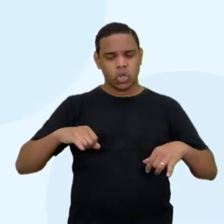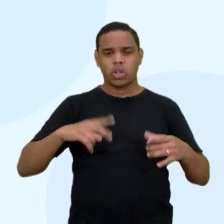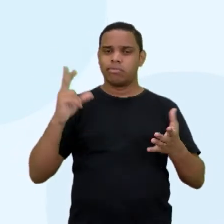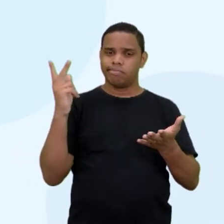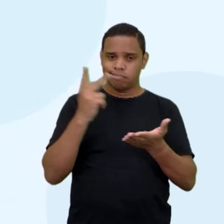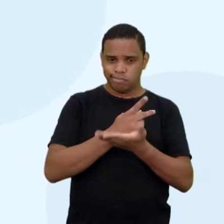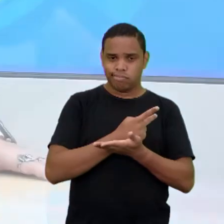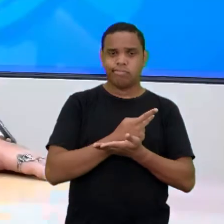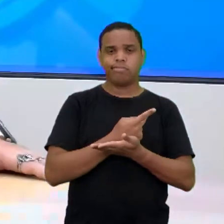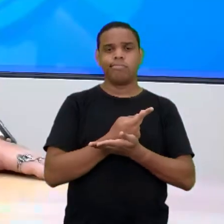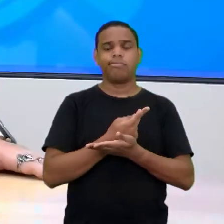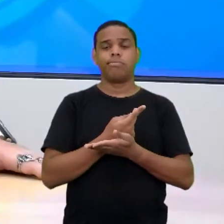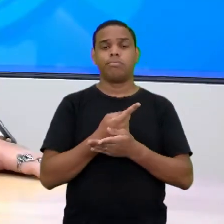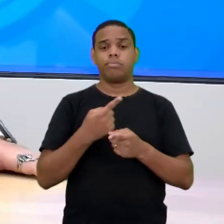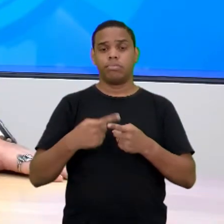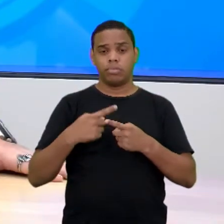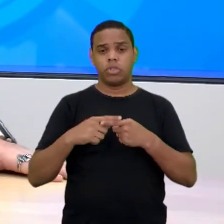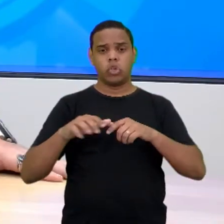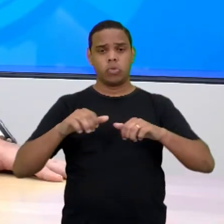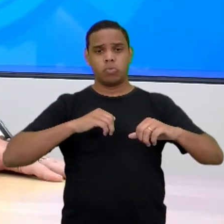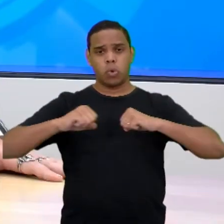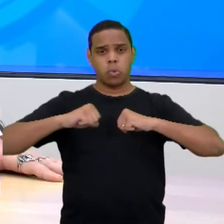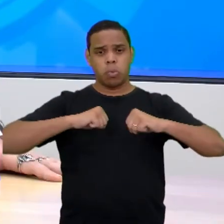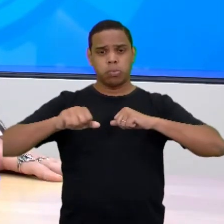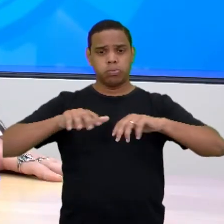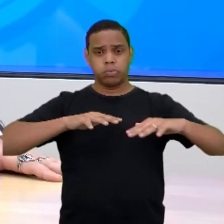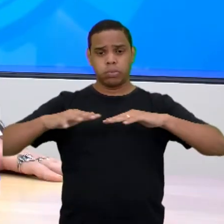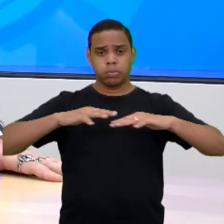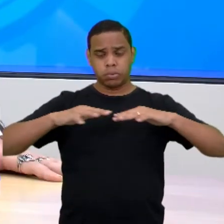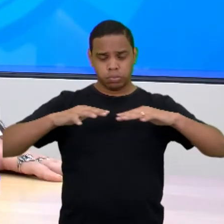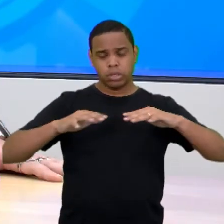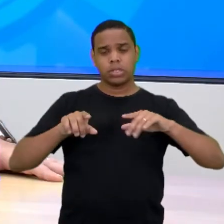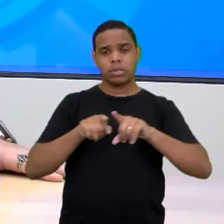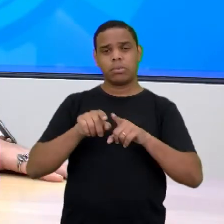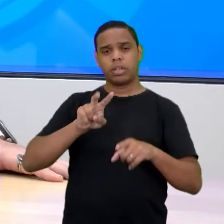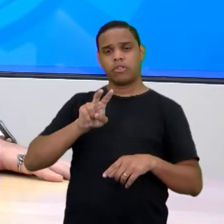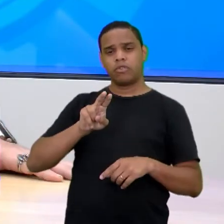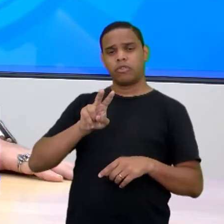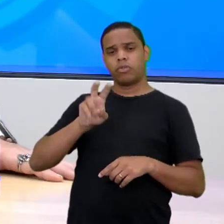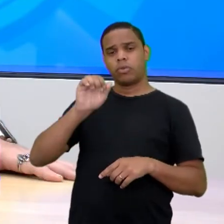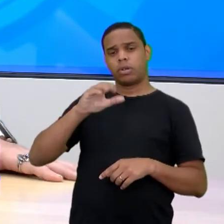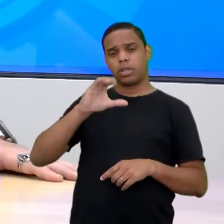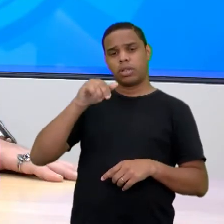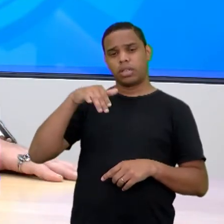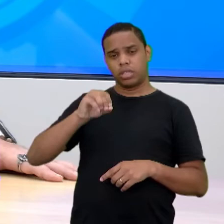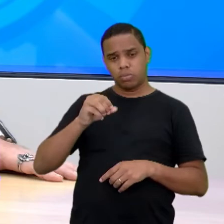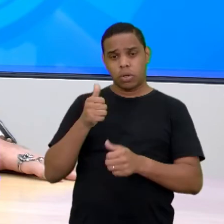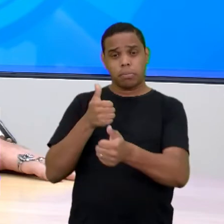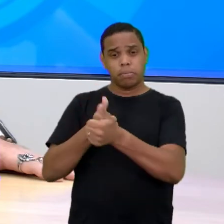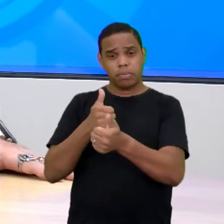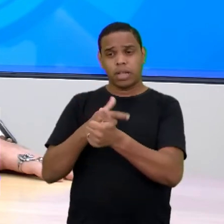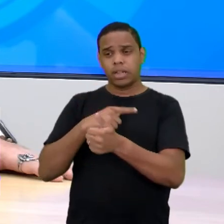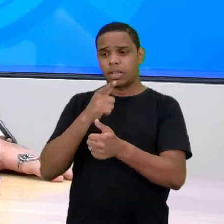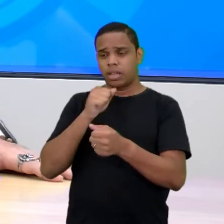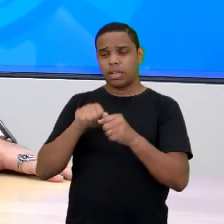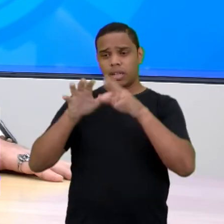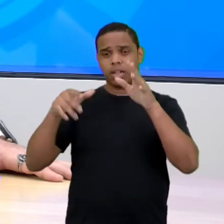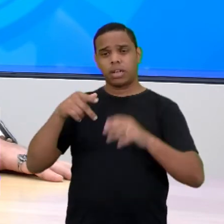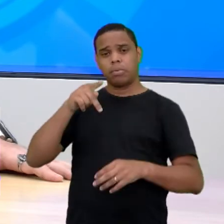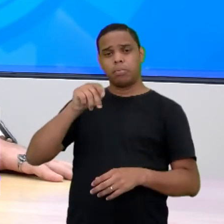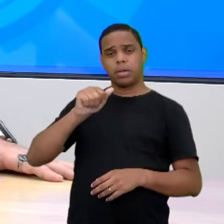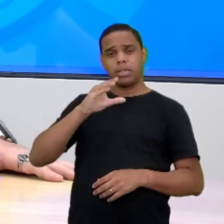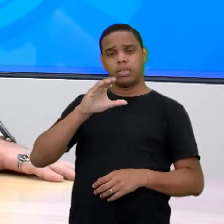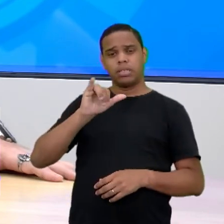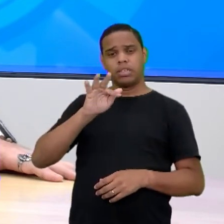aí, né, dos tremores de terra e de vulcanismo, porque ele está no Círculo do Pacífico. Né, que é lá